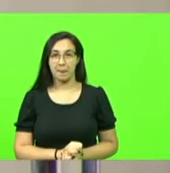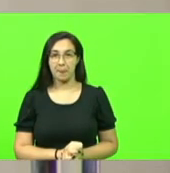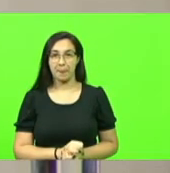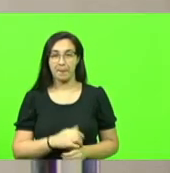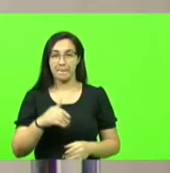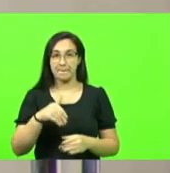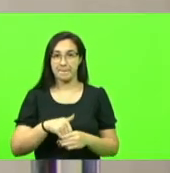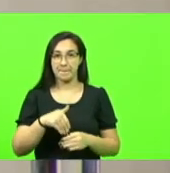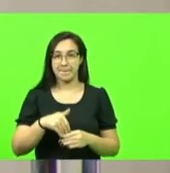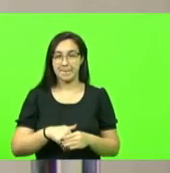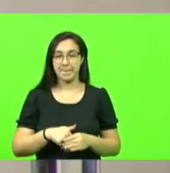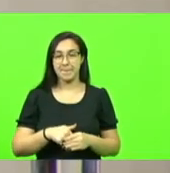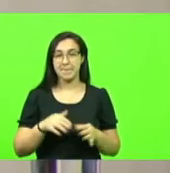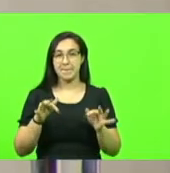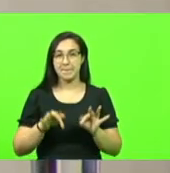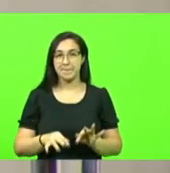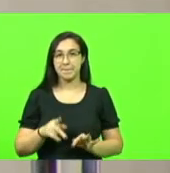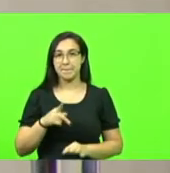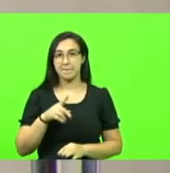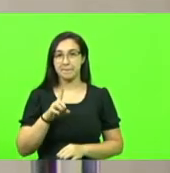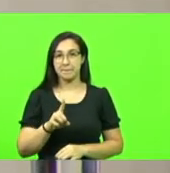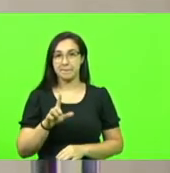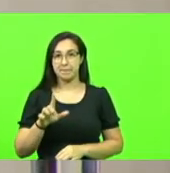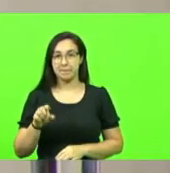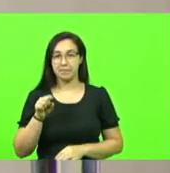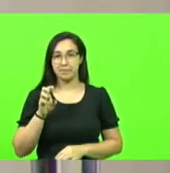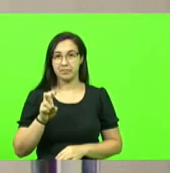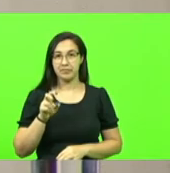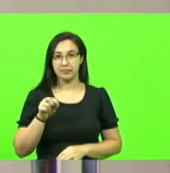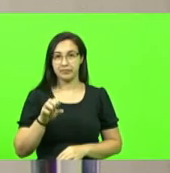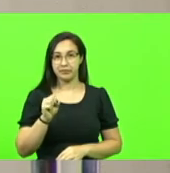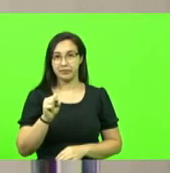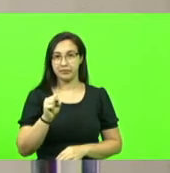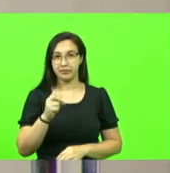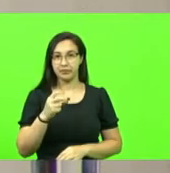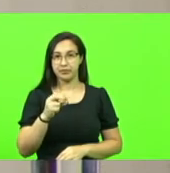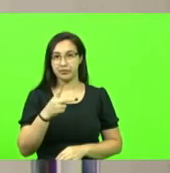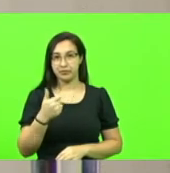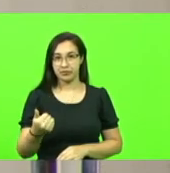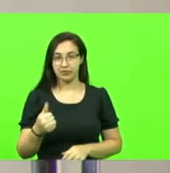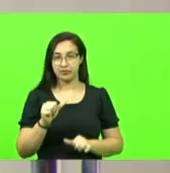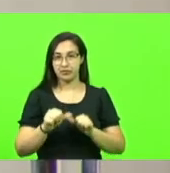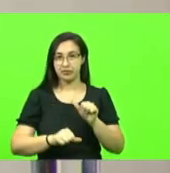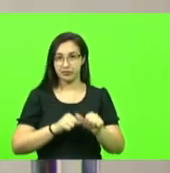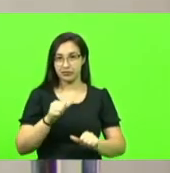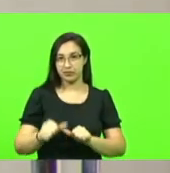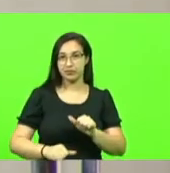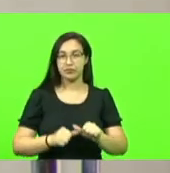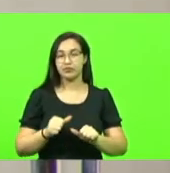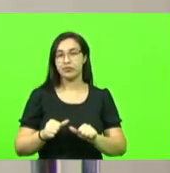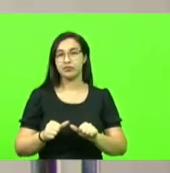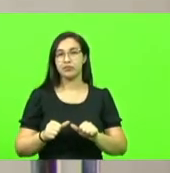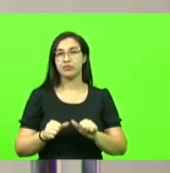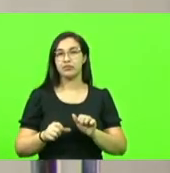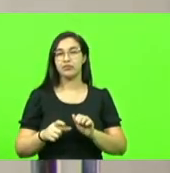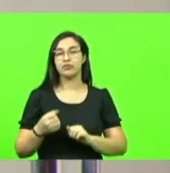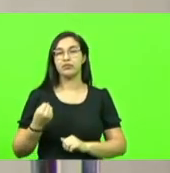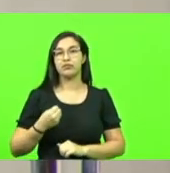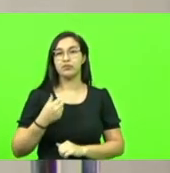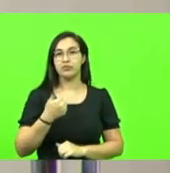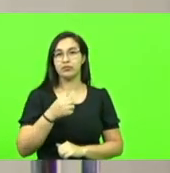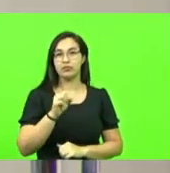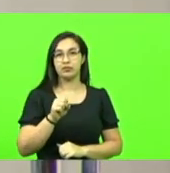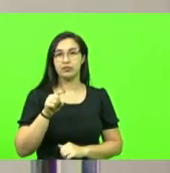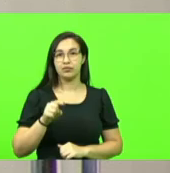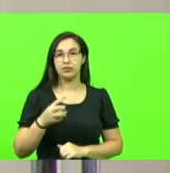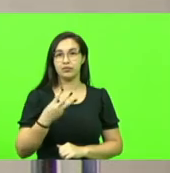Votação da redação final do PDL 5.8/2021, autor mesa diretora, altera o artigo 1º do Decreto Legislativo número